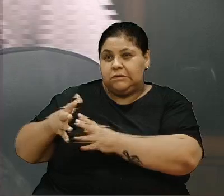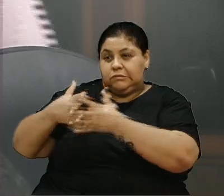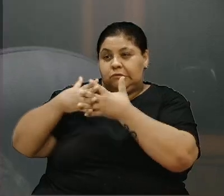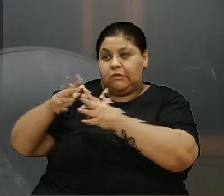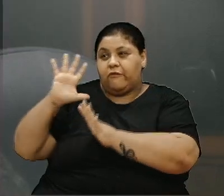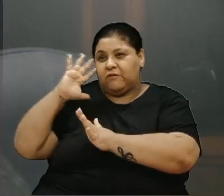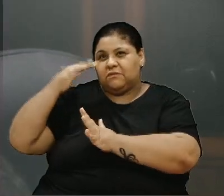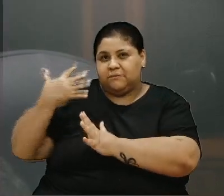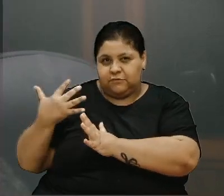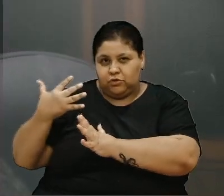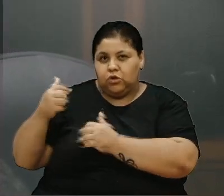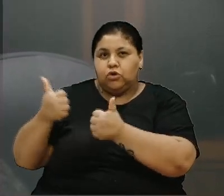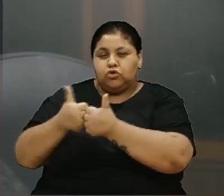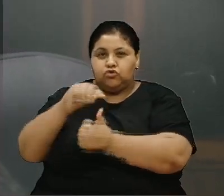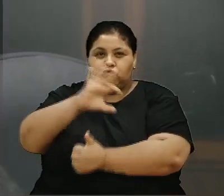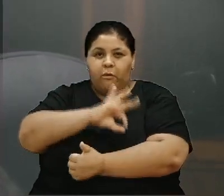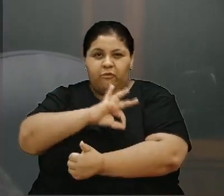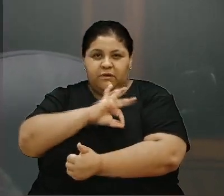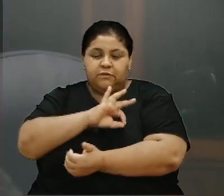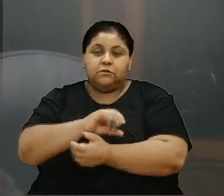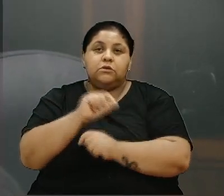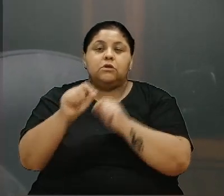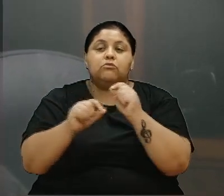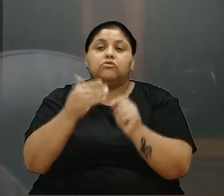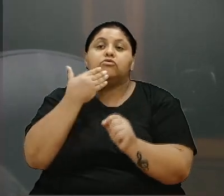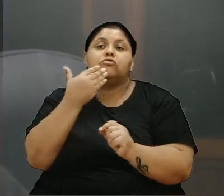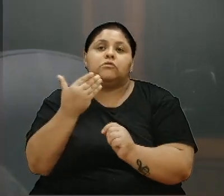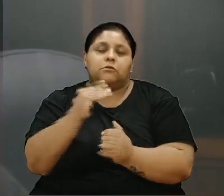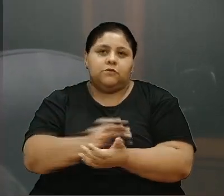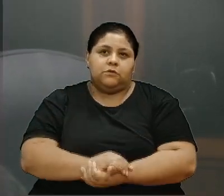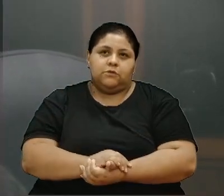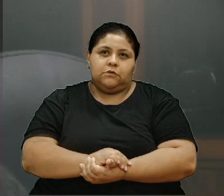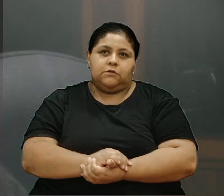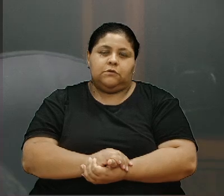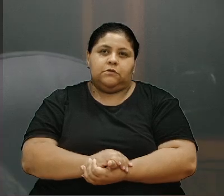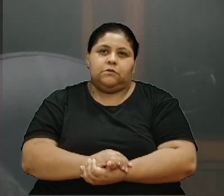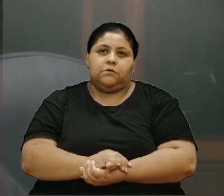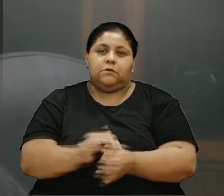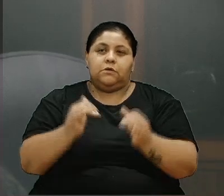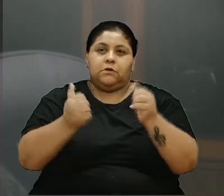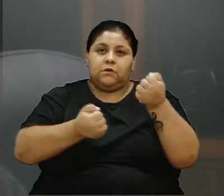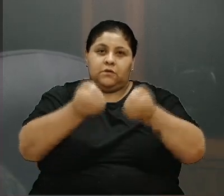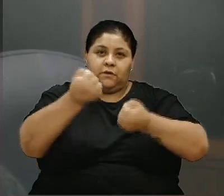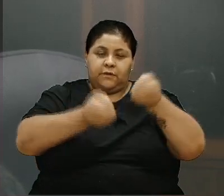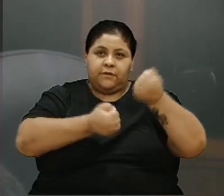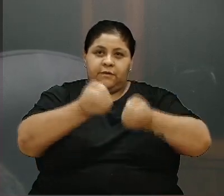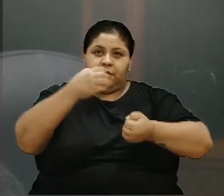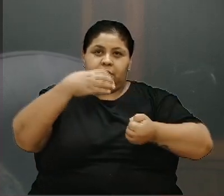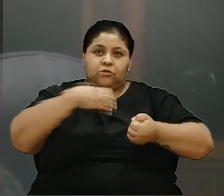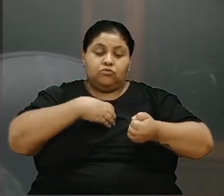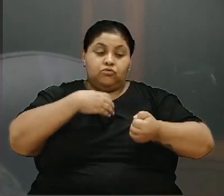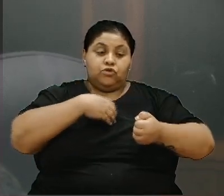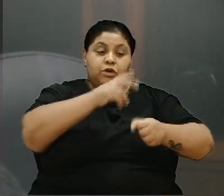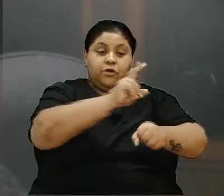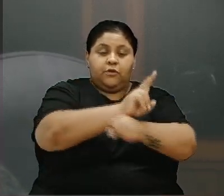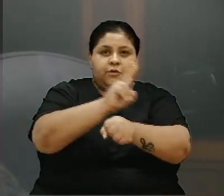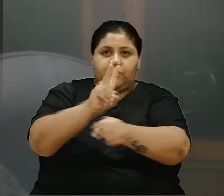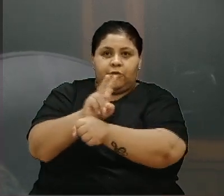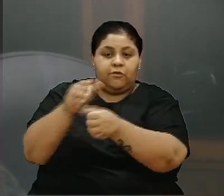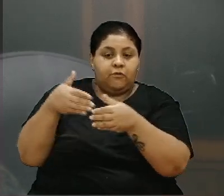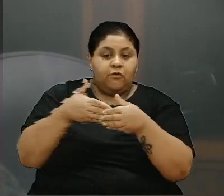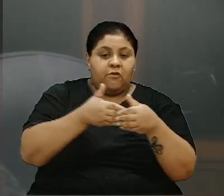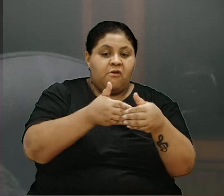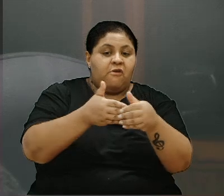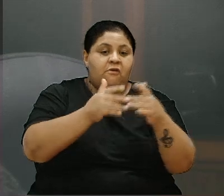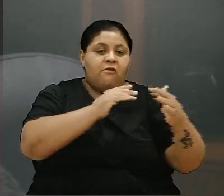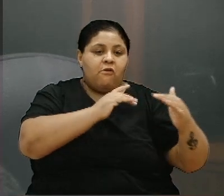acontecer também com a polícia, né? O que nós solicitamos? Viaturas que estejam lá de forma preventiva, que acompanhem todo o